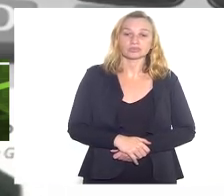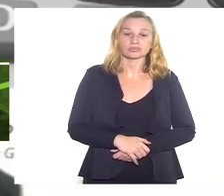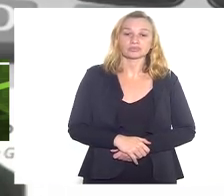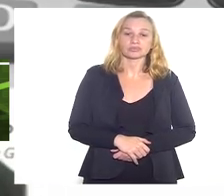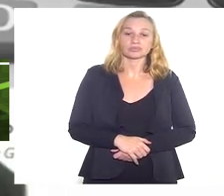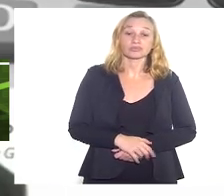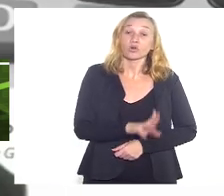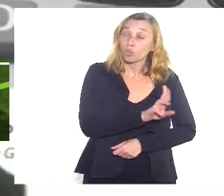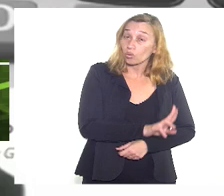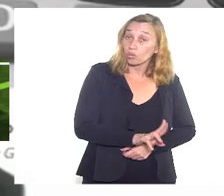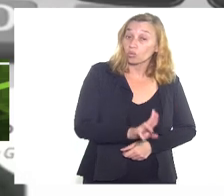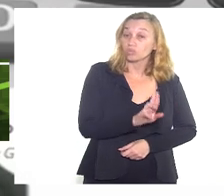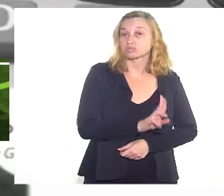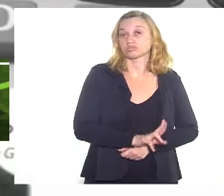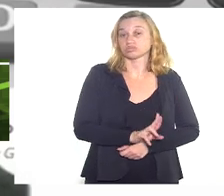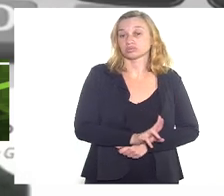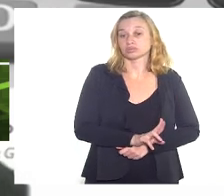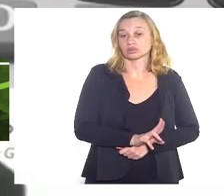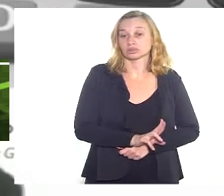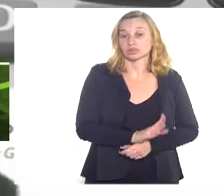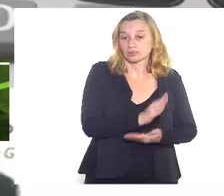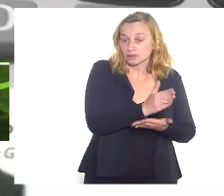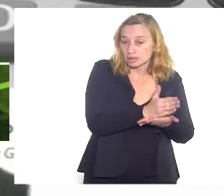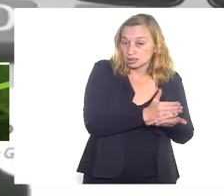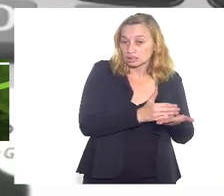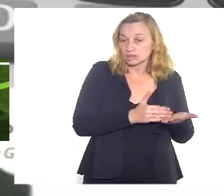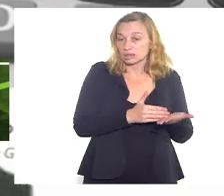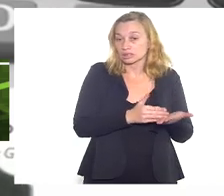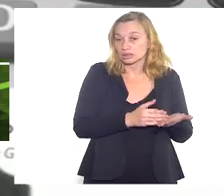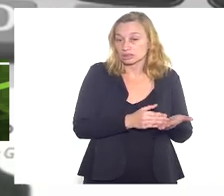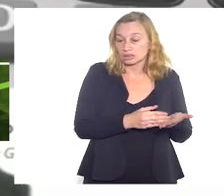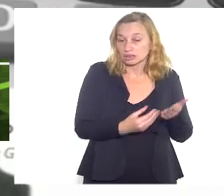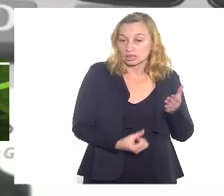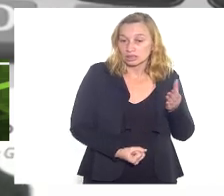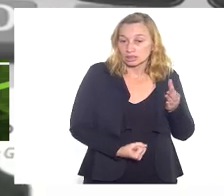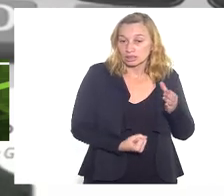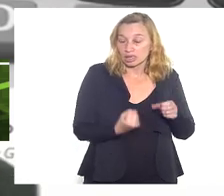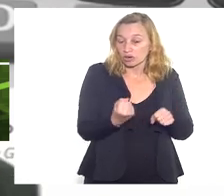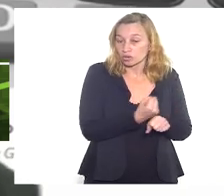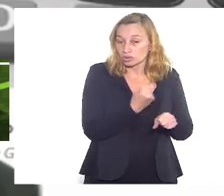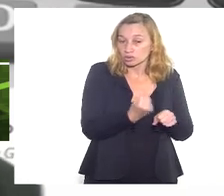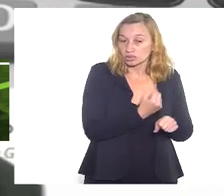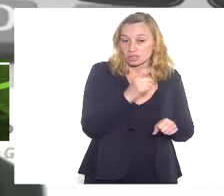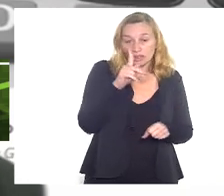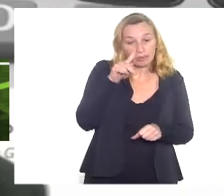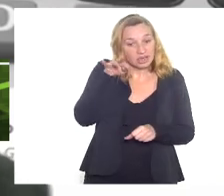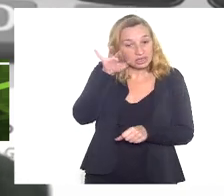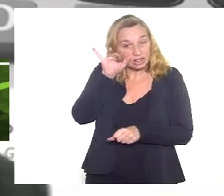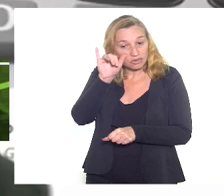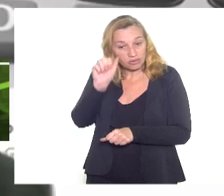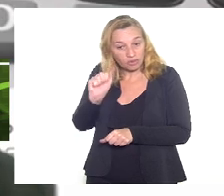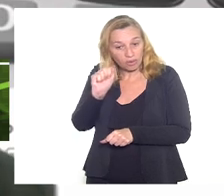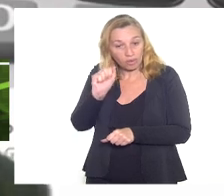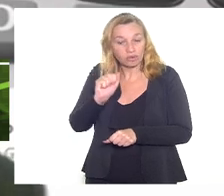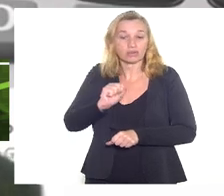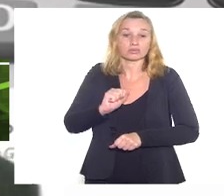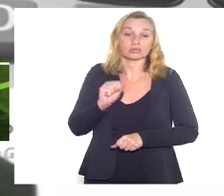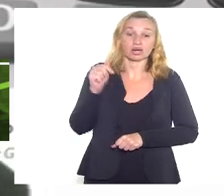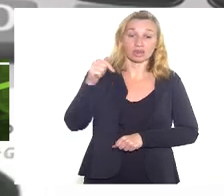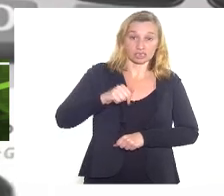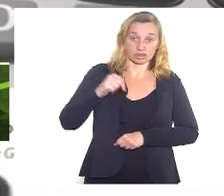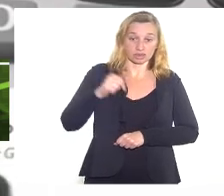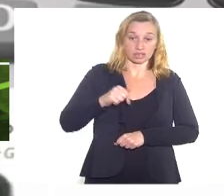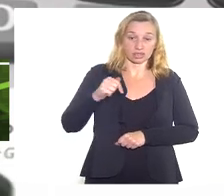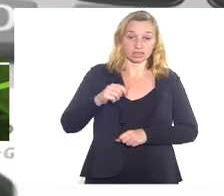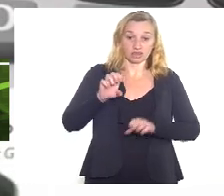ele utiliza parte da construção da plataforma, utiliza para tanto aqui